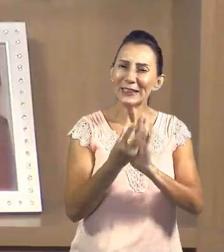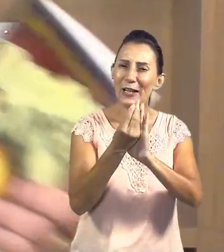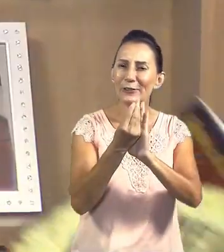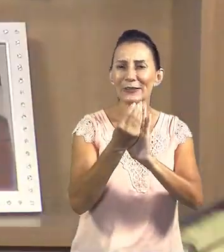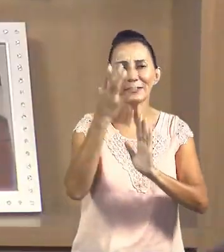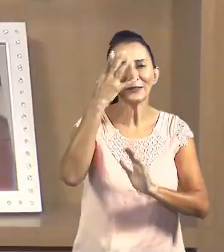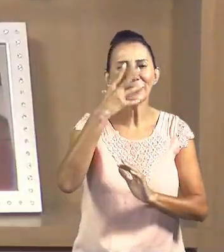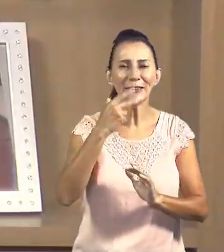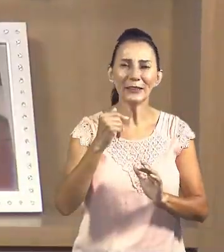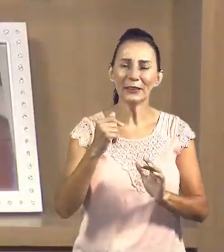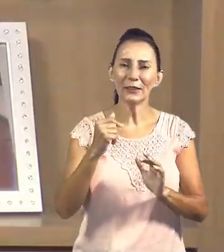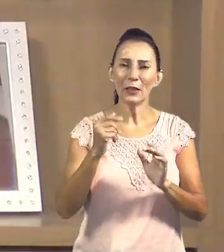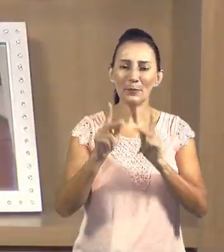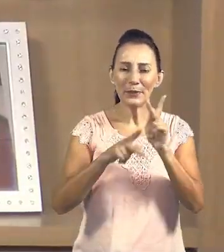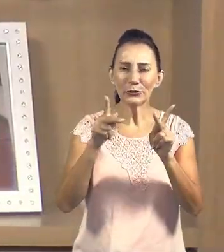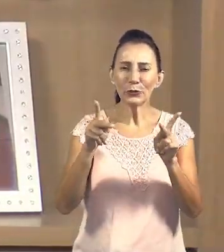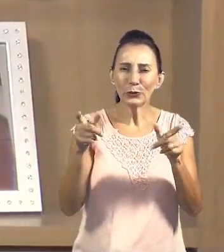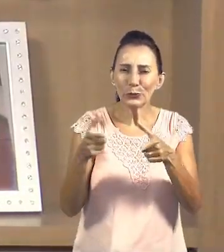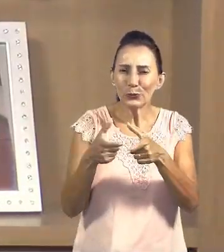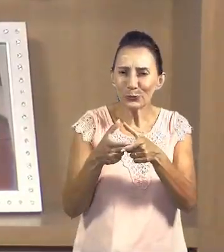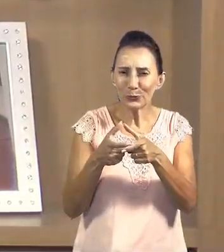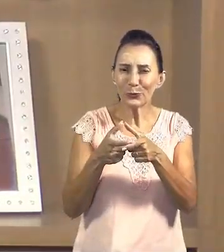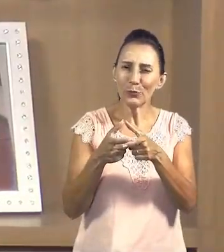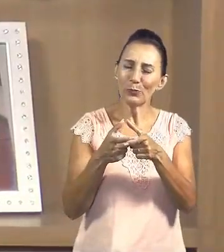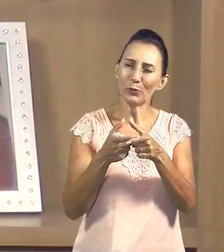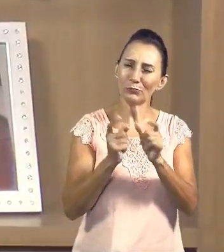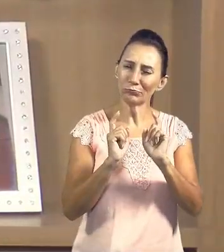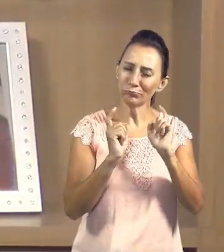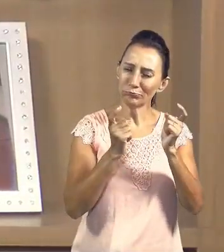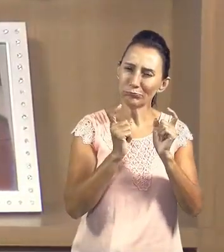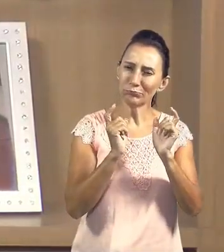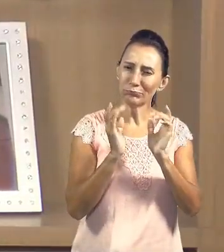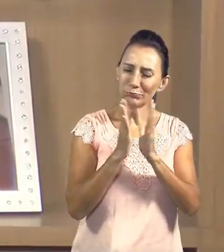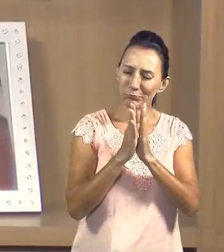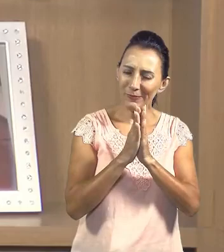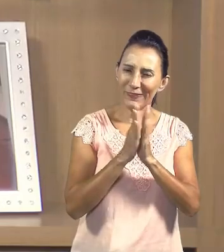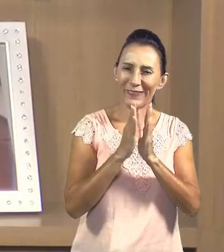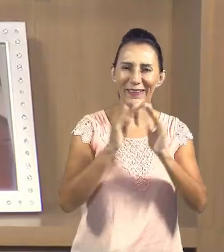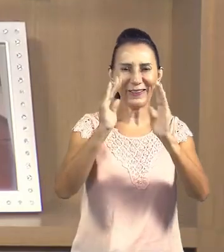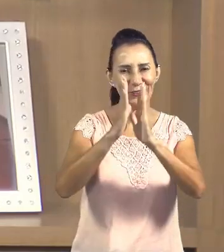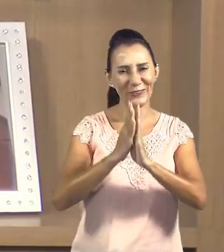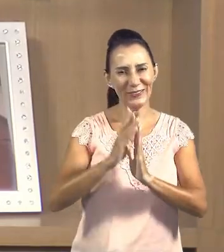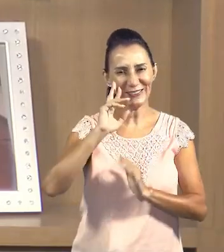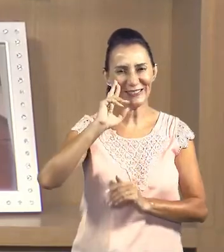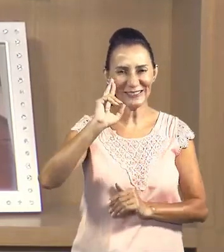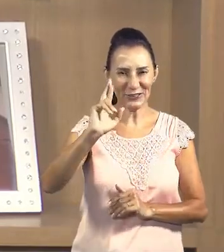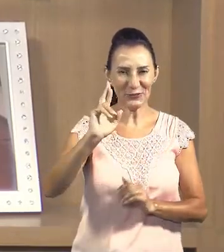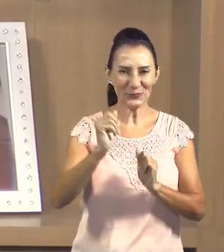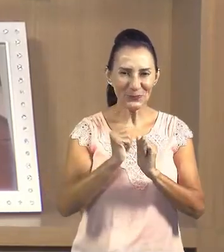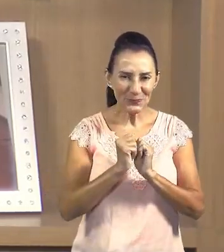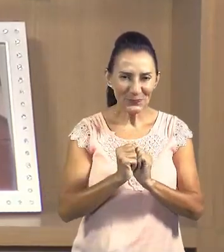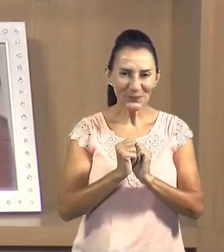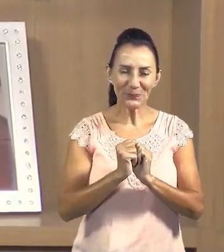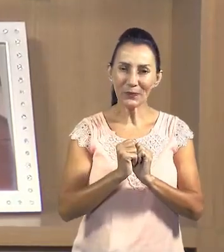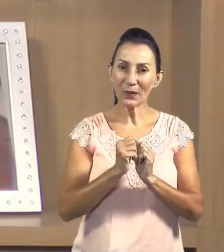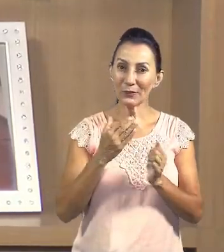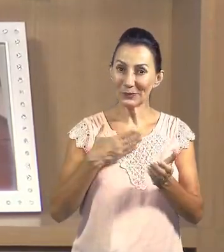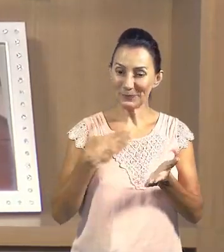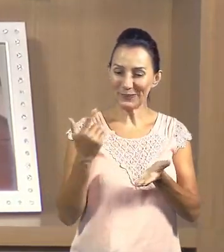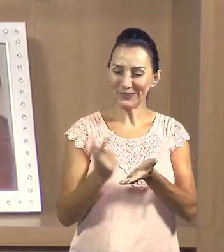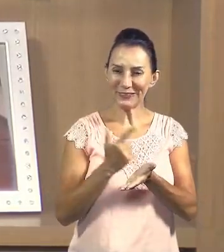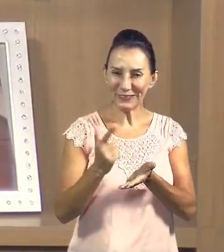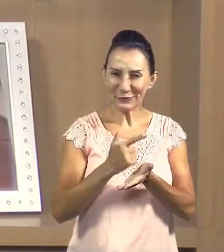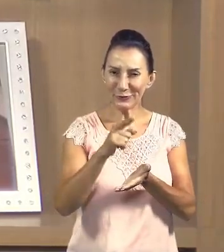são pequenos grupos que se reúnem ali para que juntos adoremos ao Senhor. Os meus livros, você